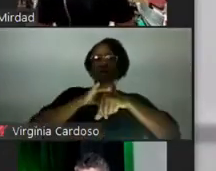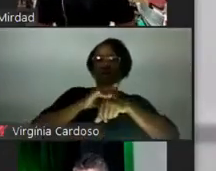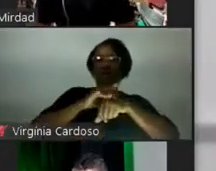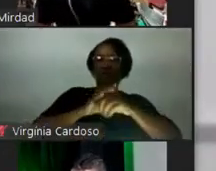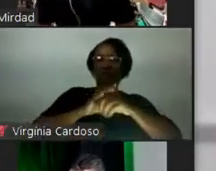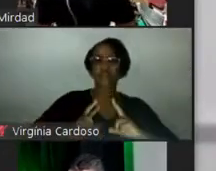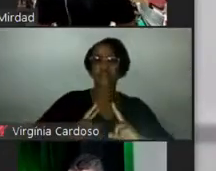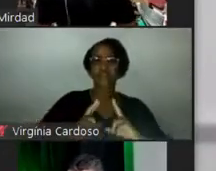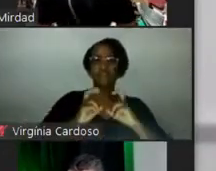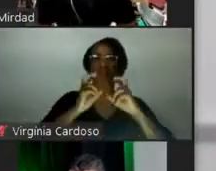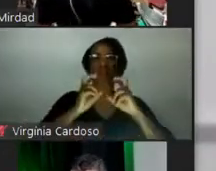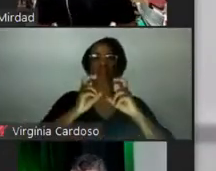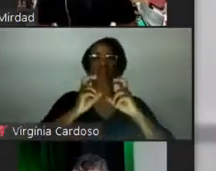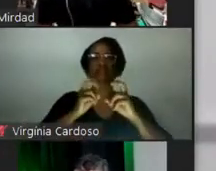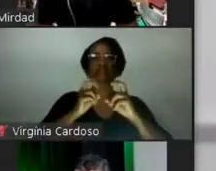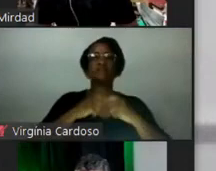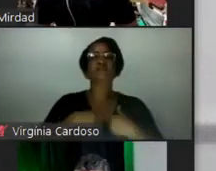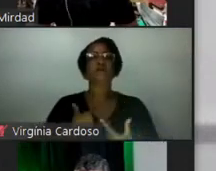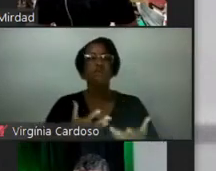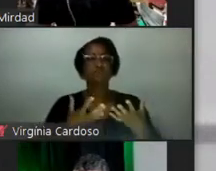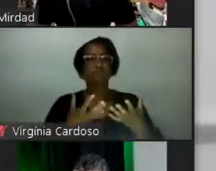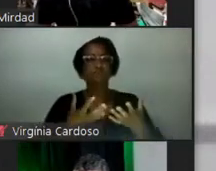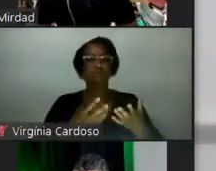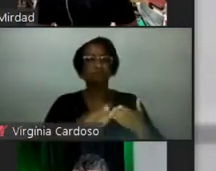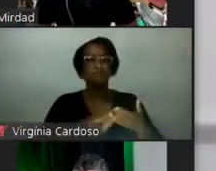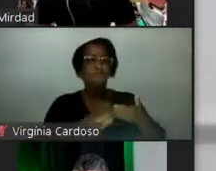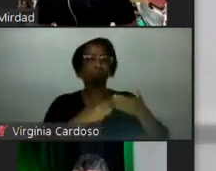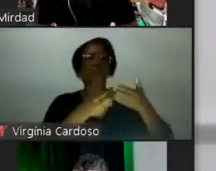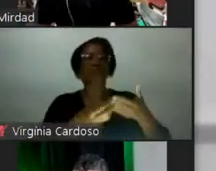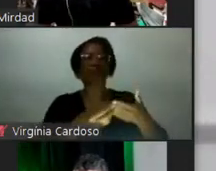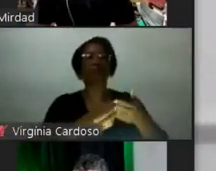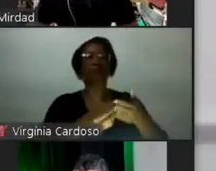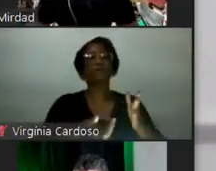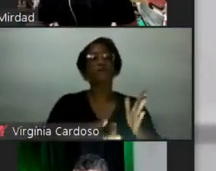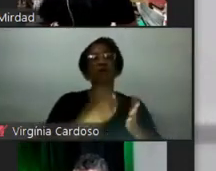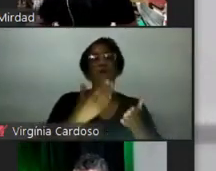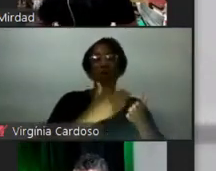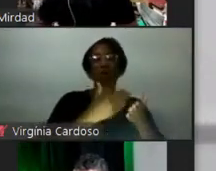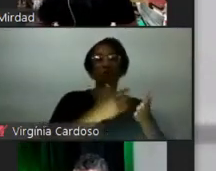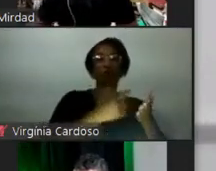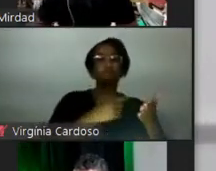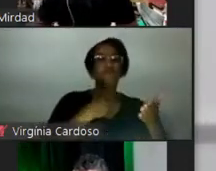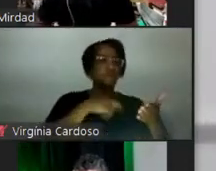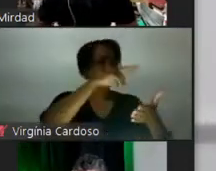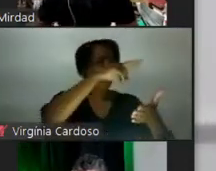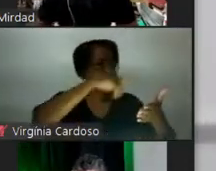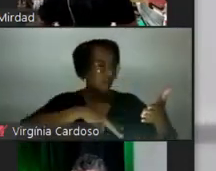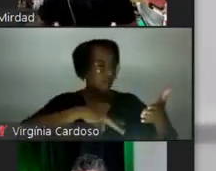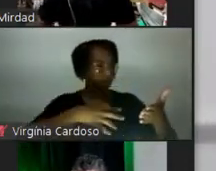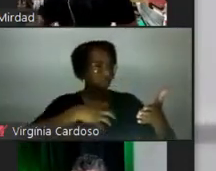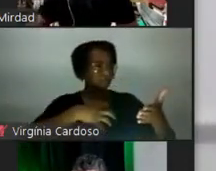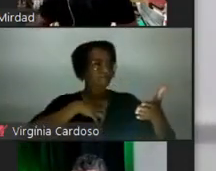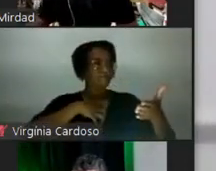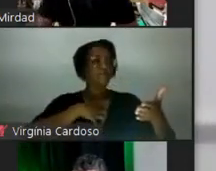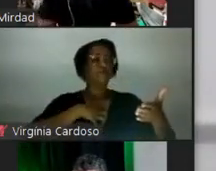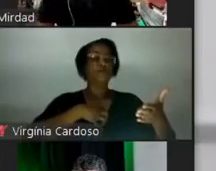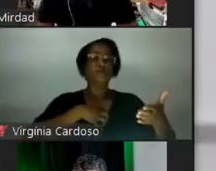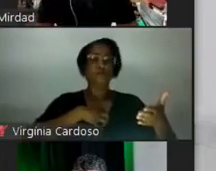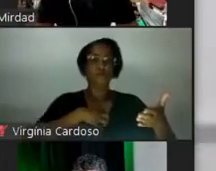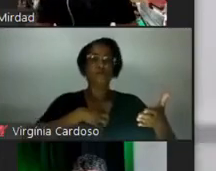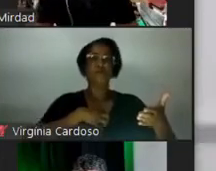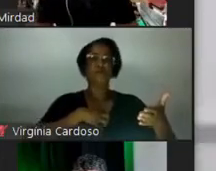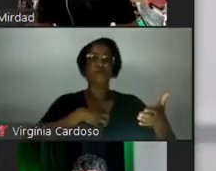entregar para o leitor, para a leitora, um livro que ele sentisse partícipe, que ele pegasse o livro